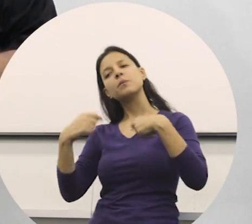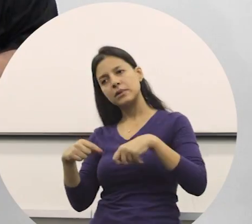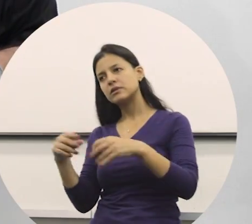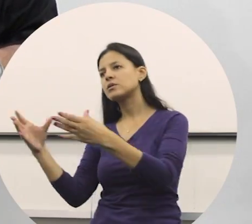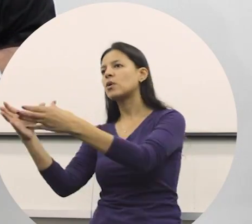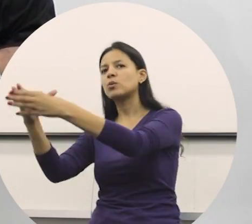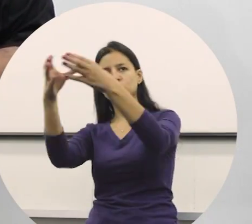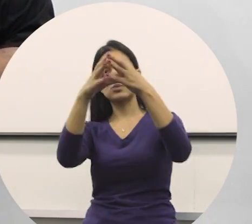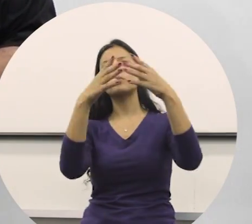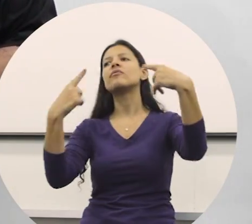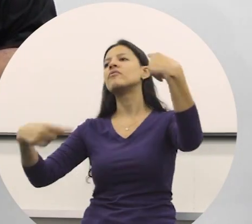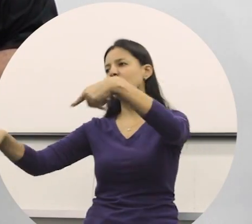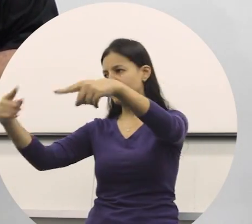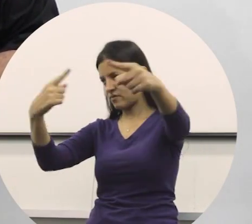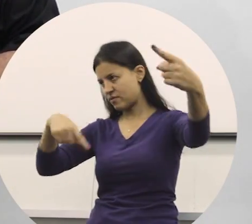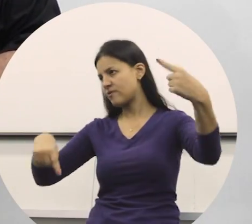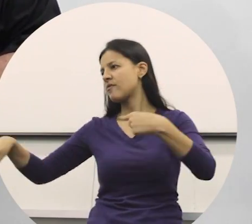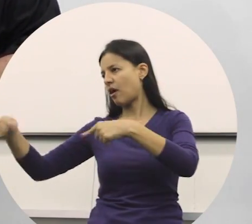tá?